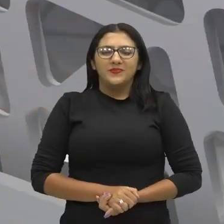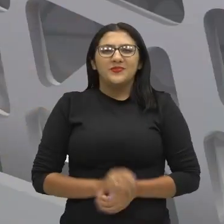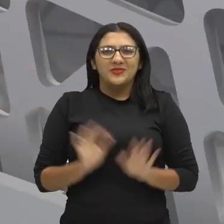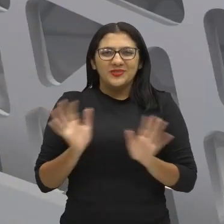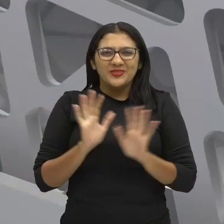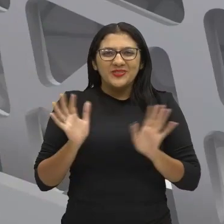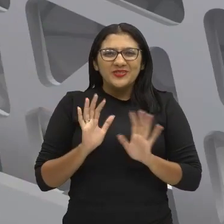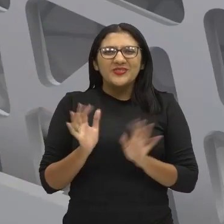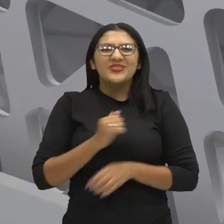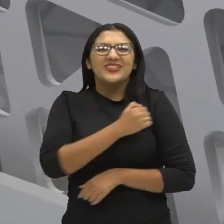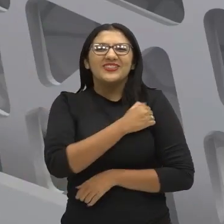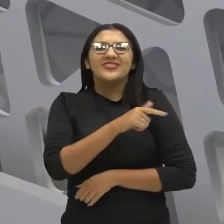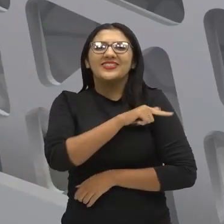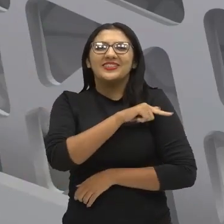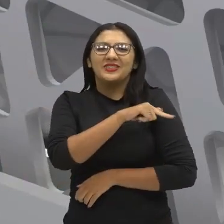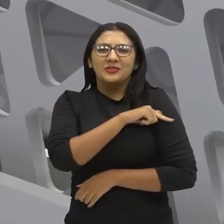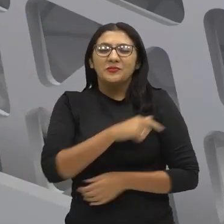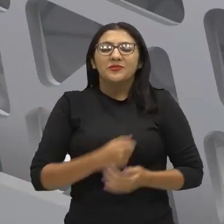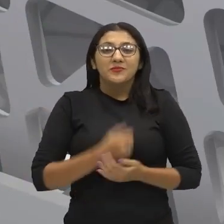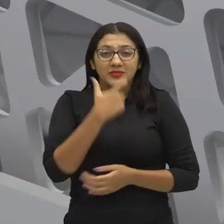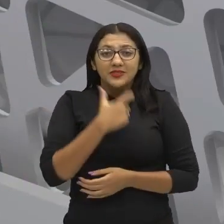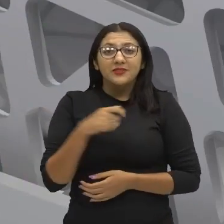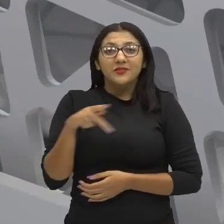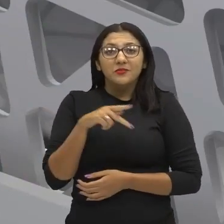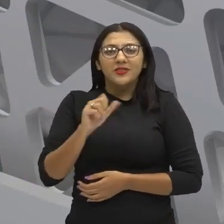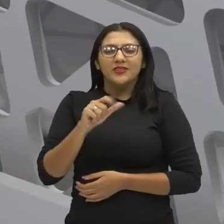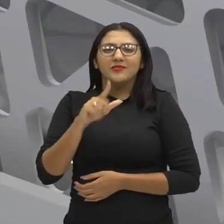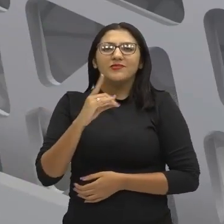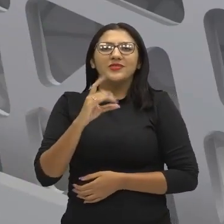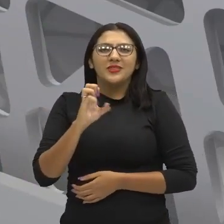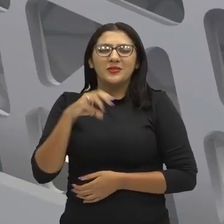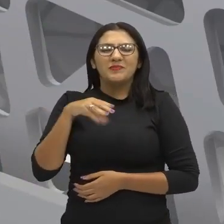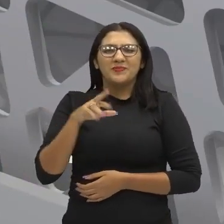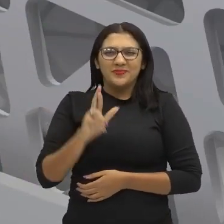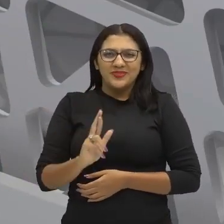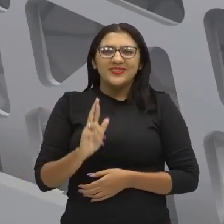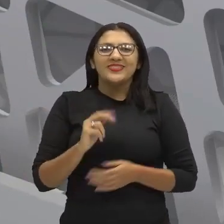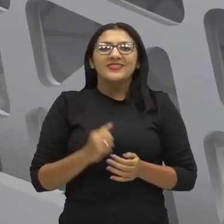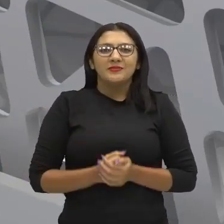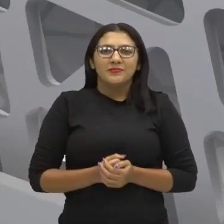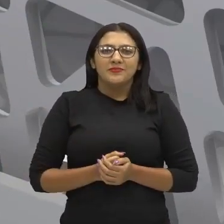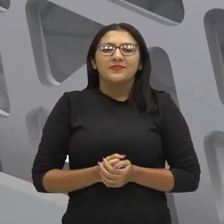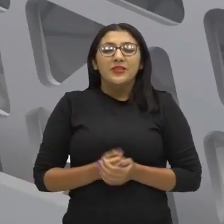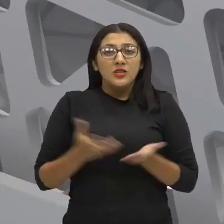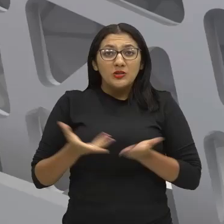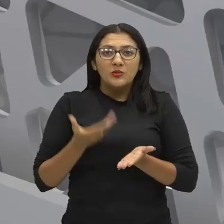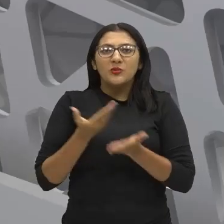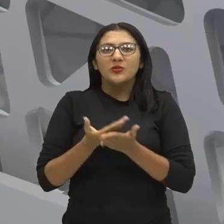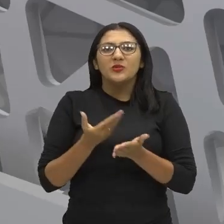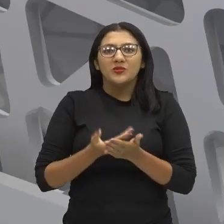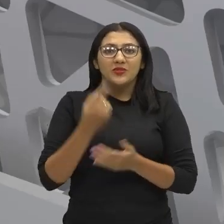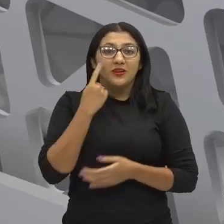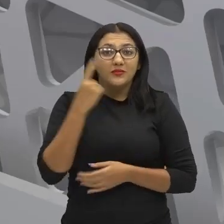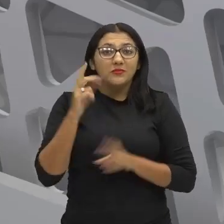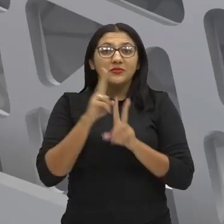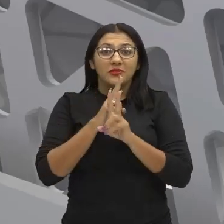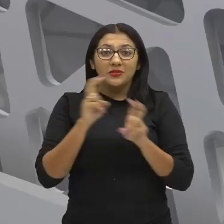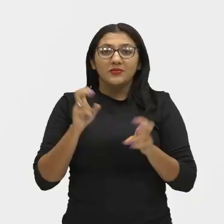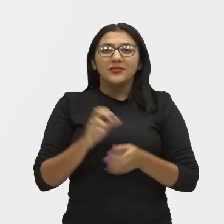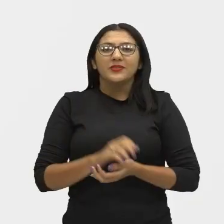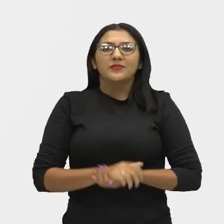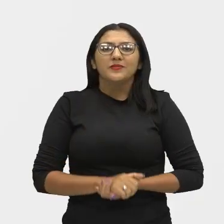Olá, meu povo do sétimo ano, eu sou o professor Aldemir Malveira e para hoje nós temos o seguinte, olha